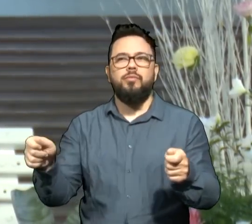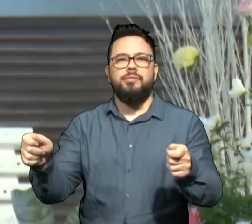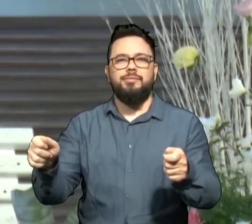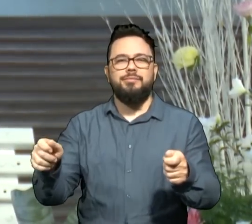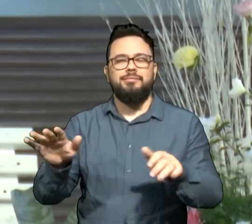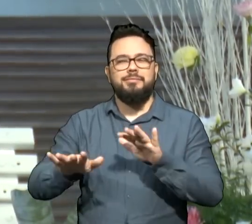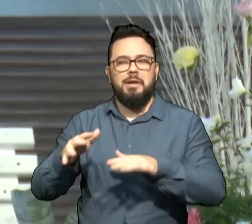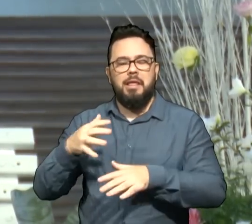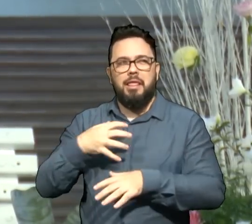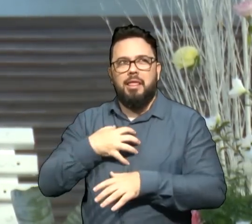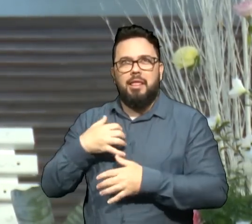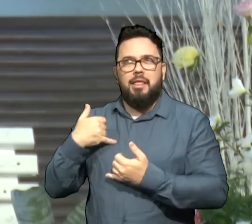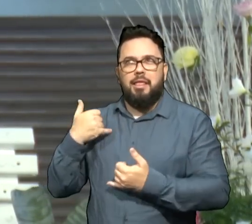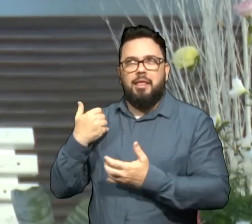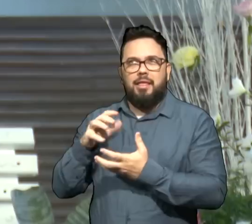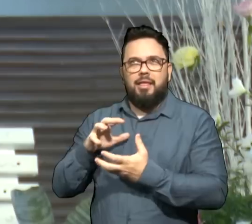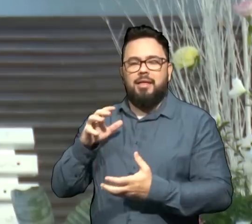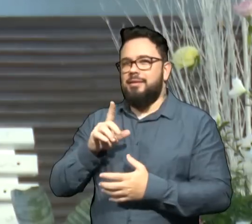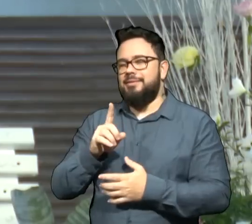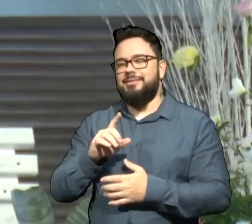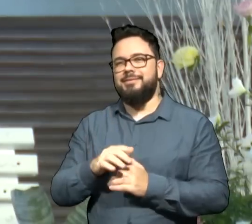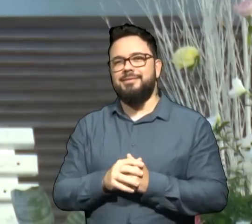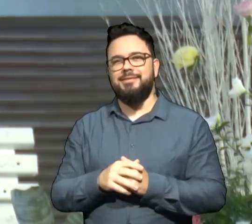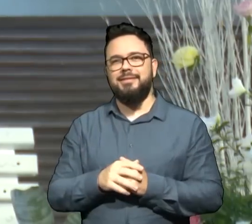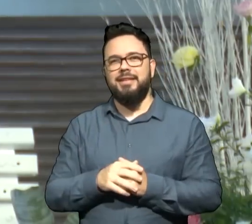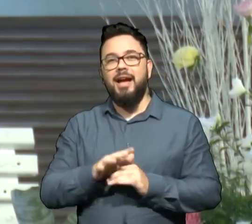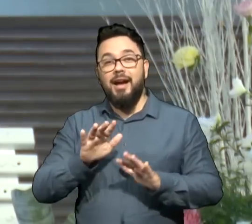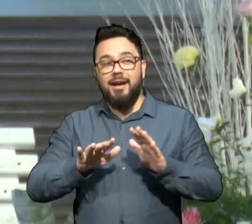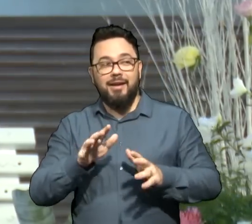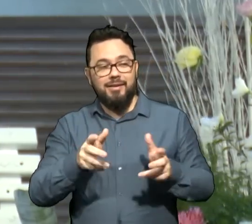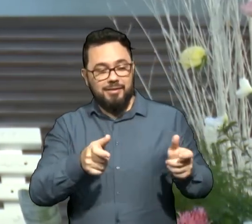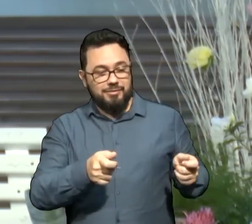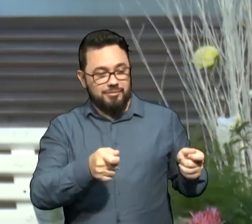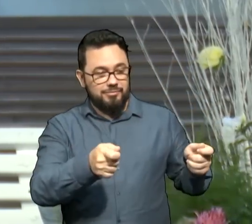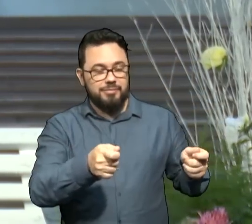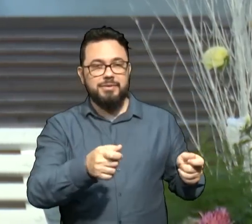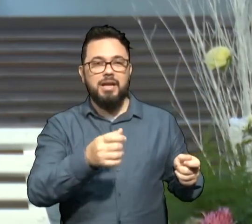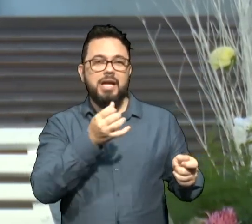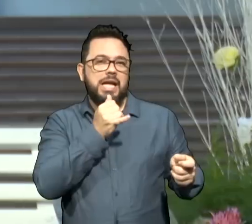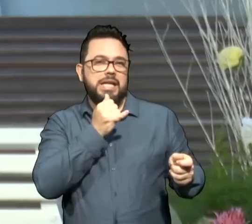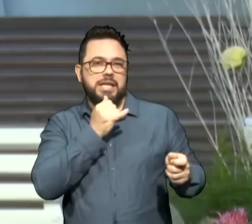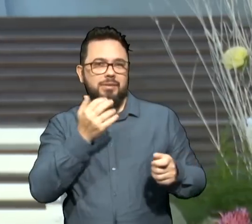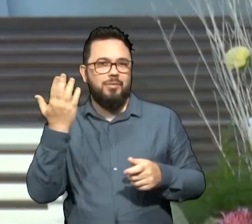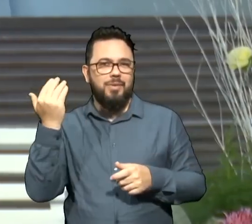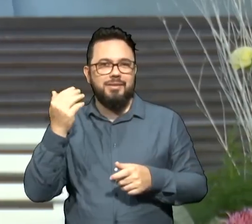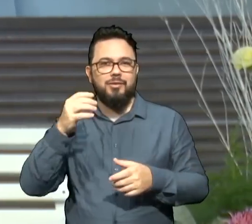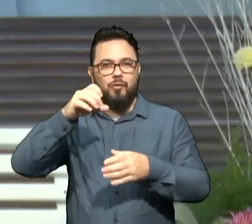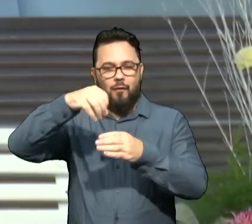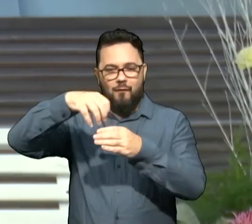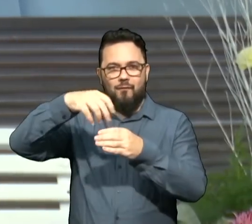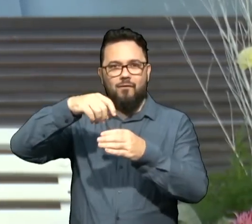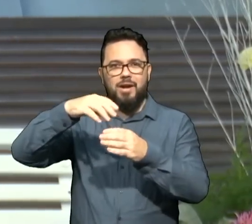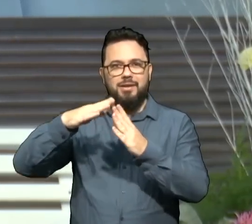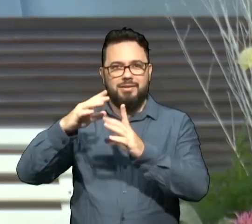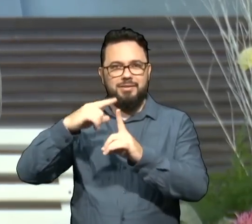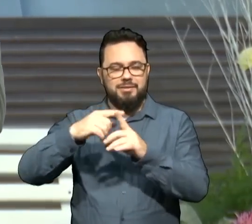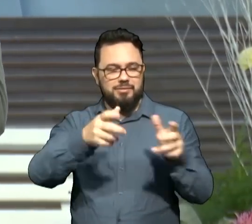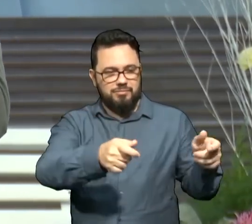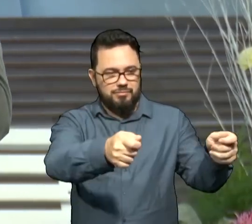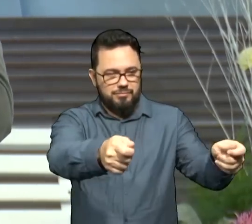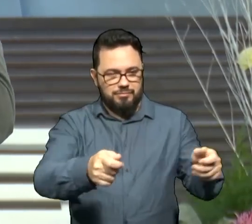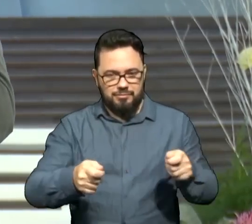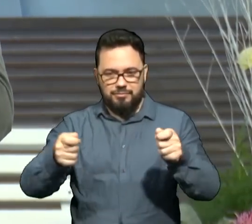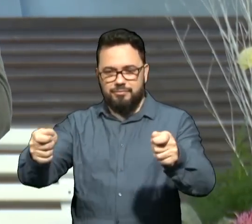né eu vou dar uma ajuda quando passavam Geralmente as bandejas para recolher a oferta pessoal chamava como